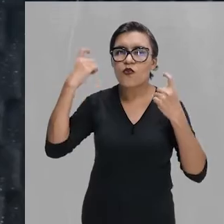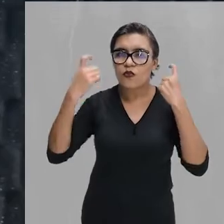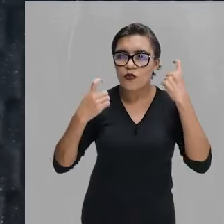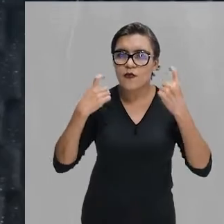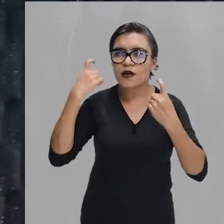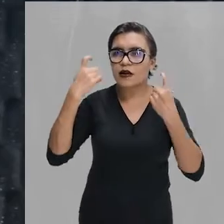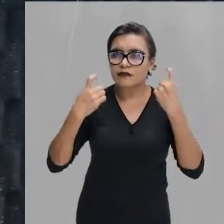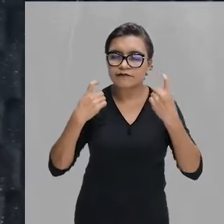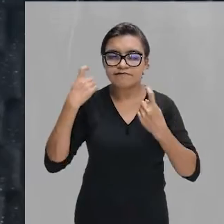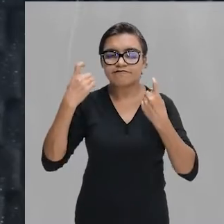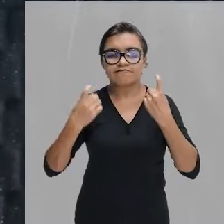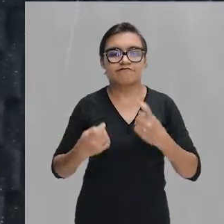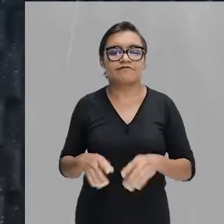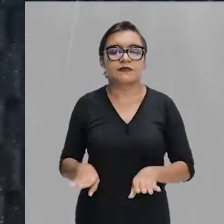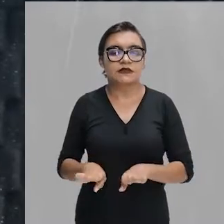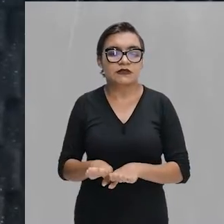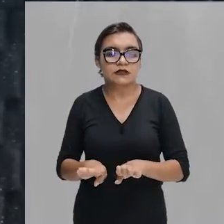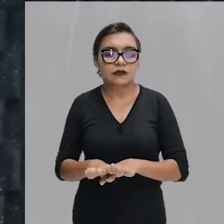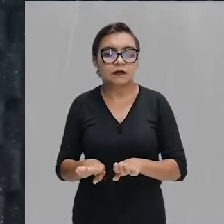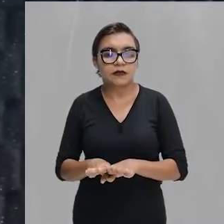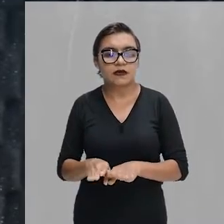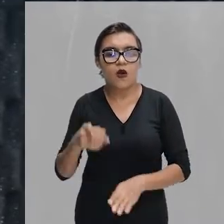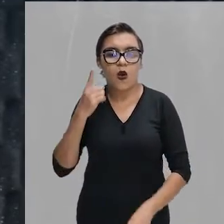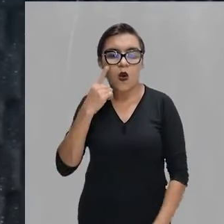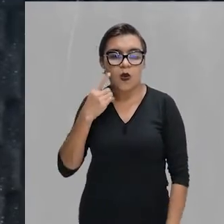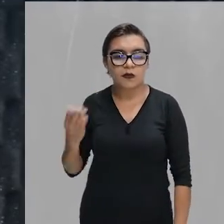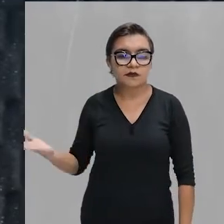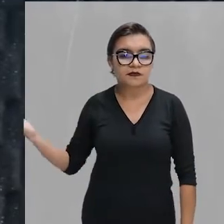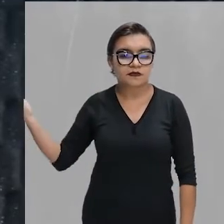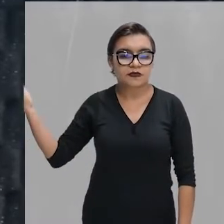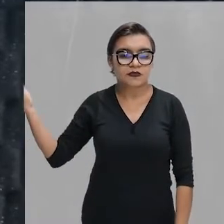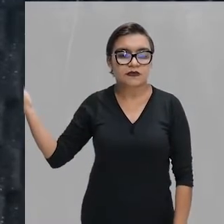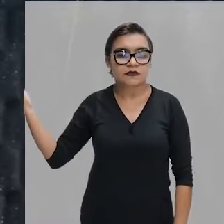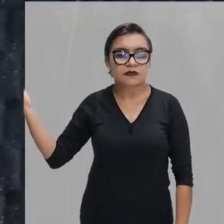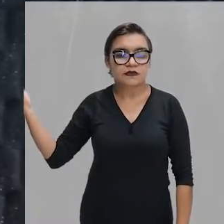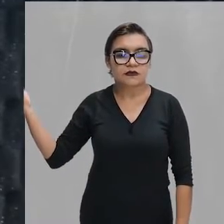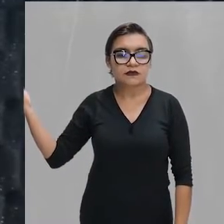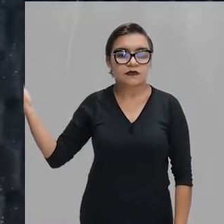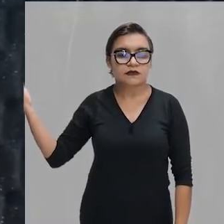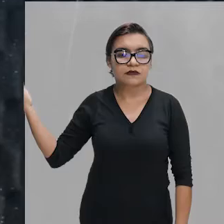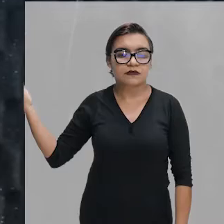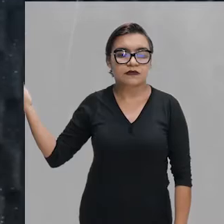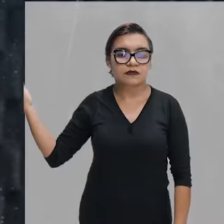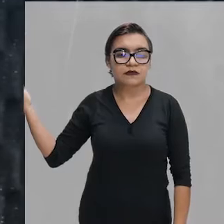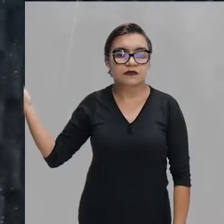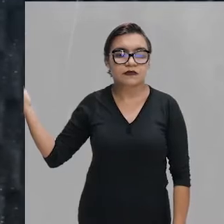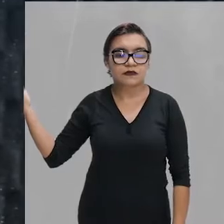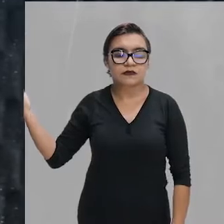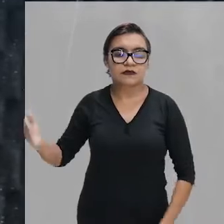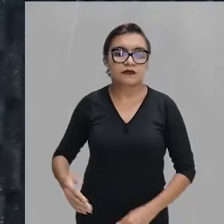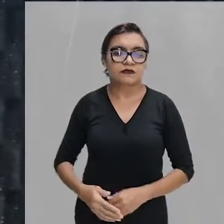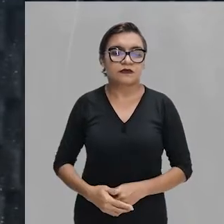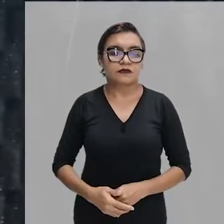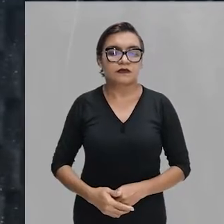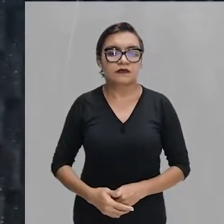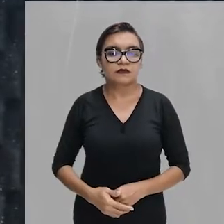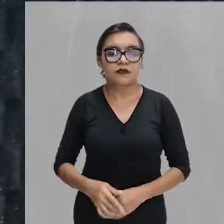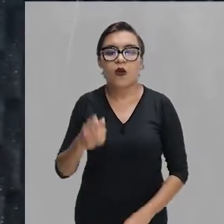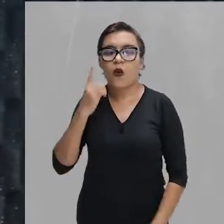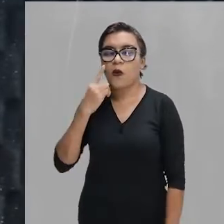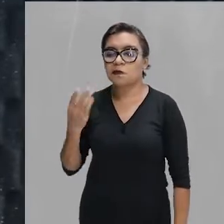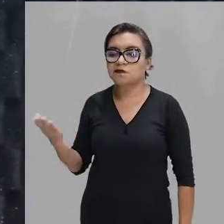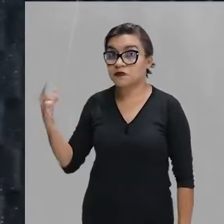preocupar-se em português. Me molesta, vamos para o exemplo, me molesta la deforestación. Me molesta la